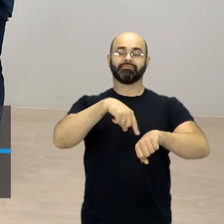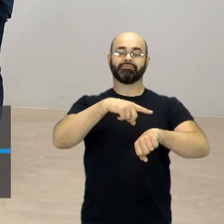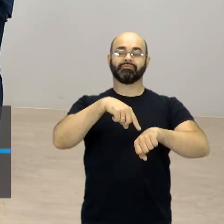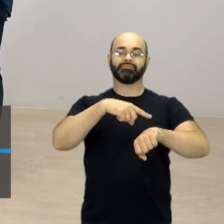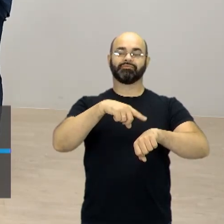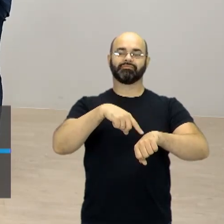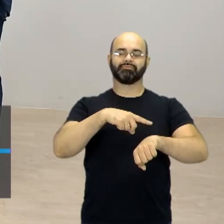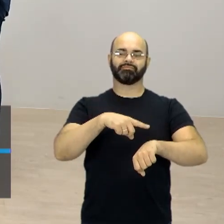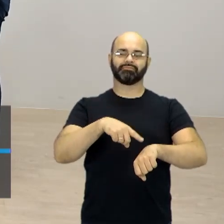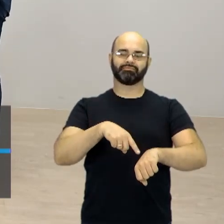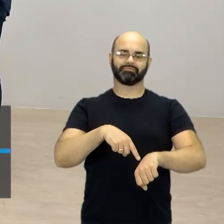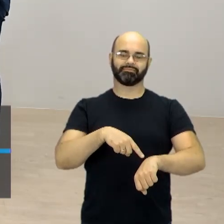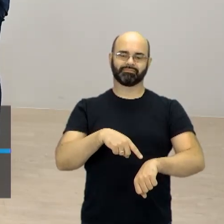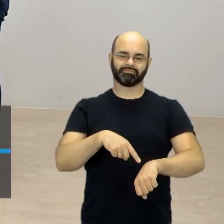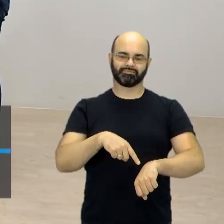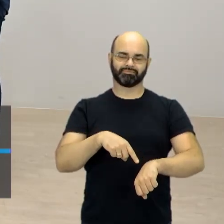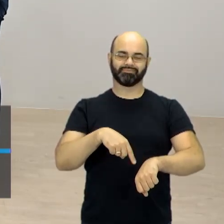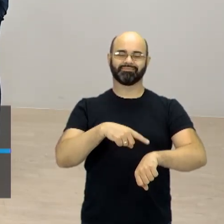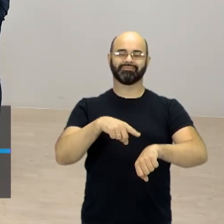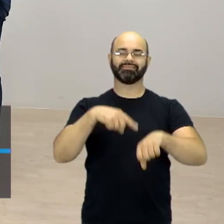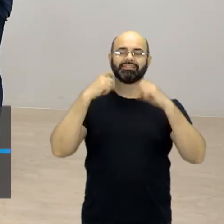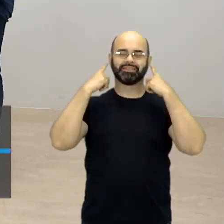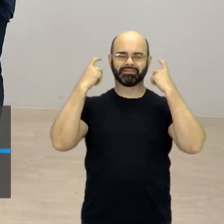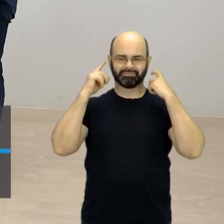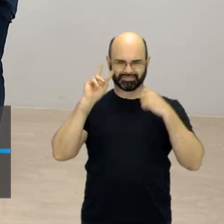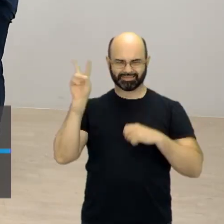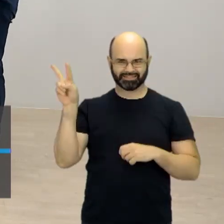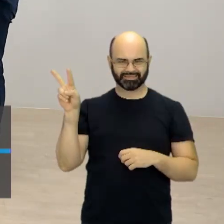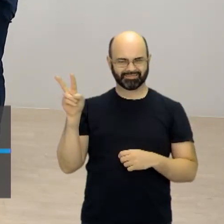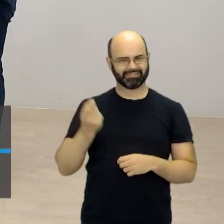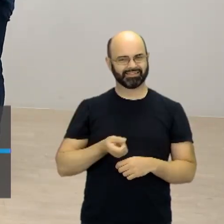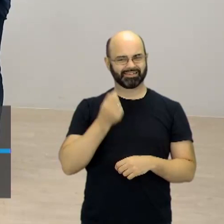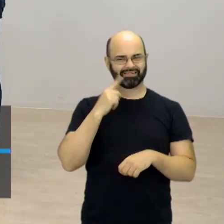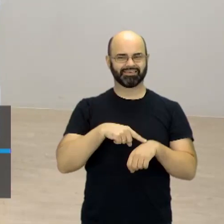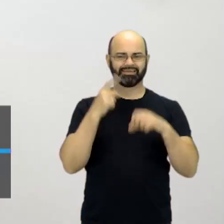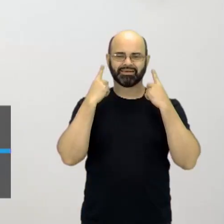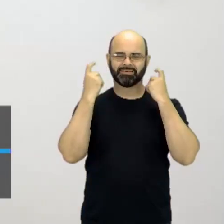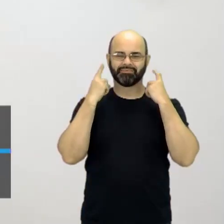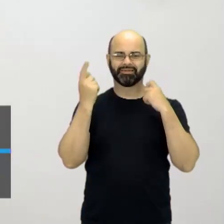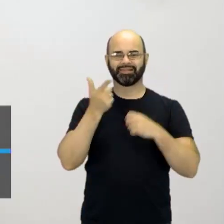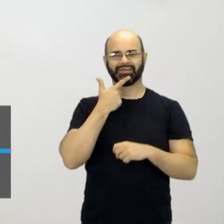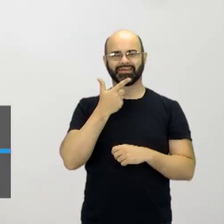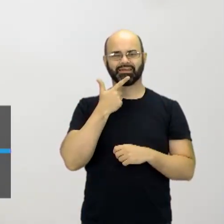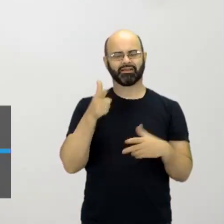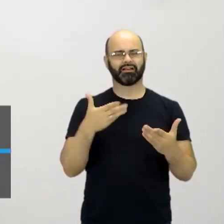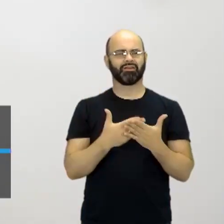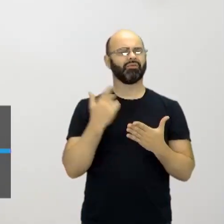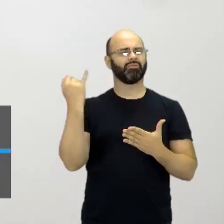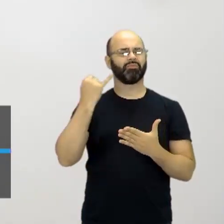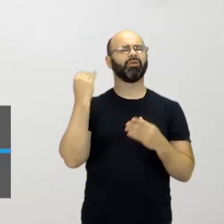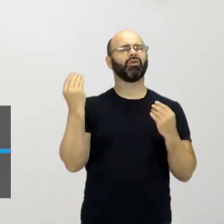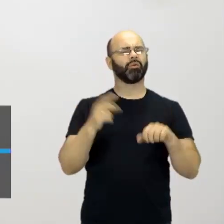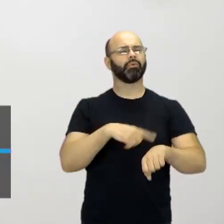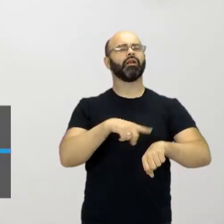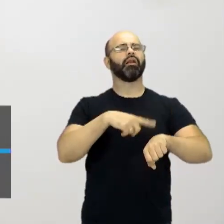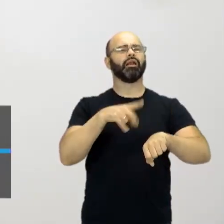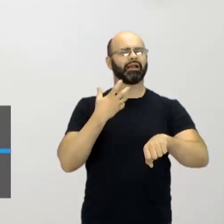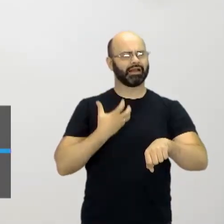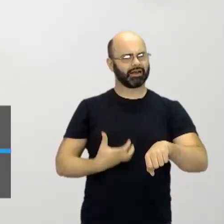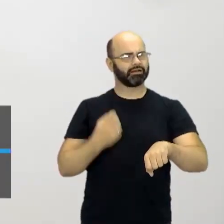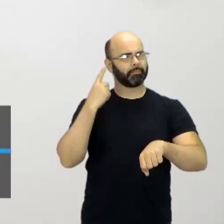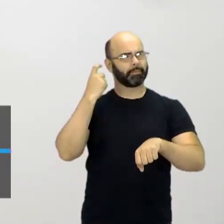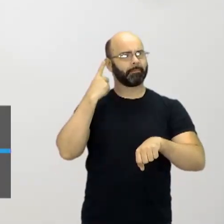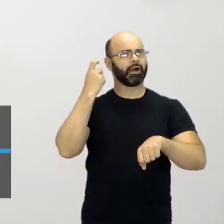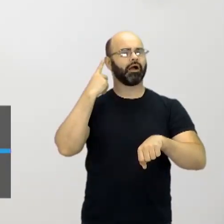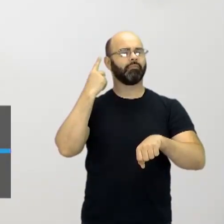daquela tá cansada que nem ele joga logo na segunda-feira o relógio deles tão cansado já e no mal importante como essa que a gente possa ficar muito sobre ciclo né